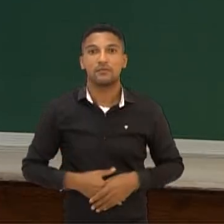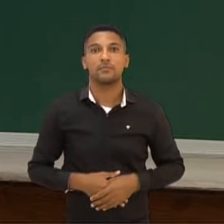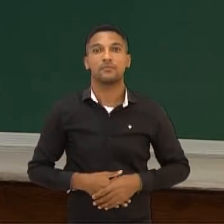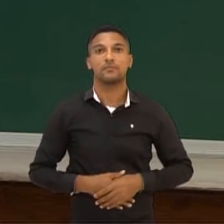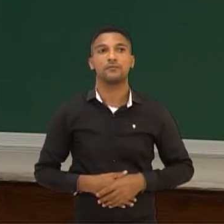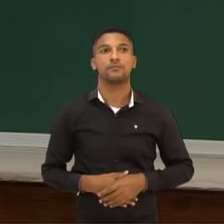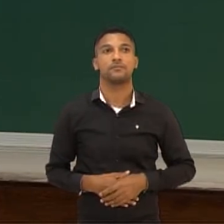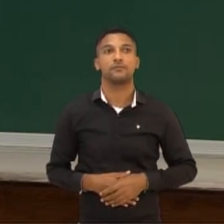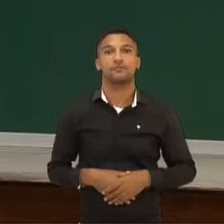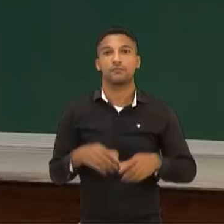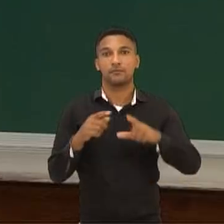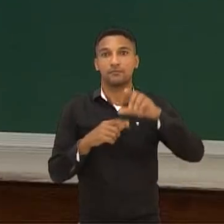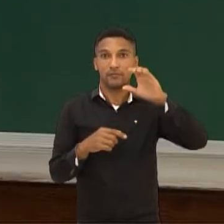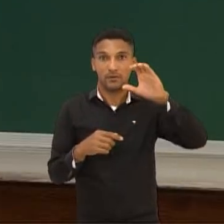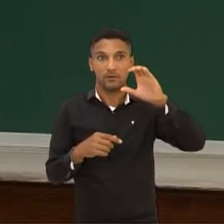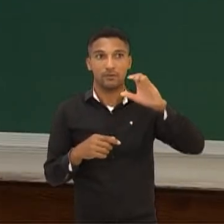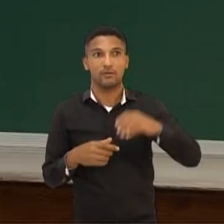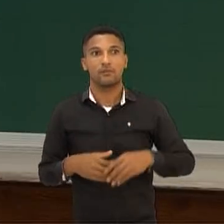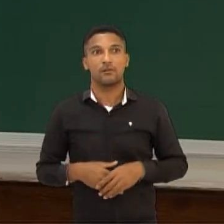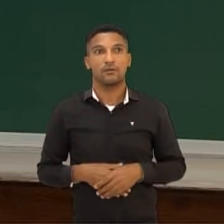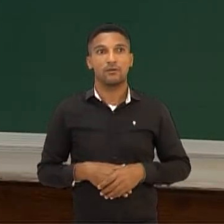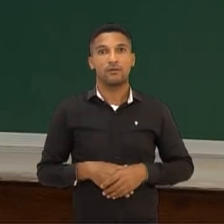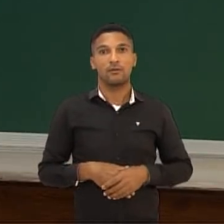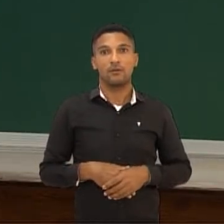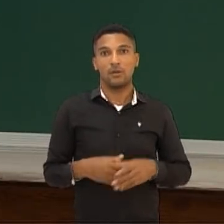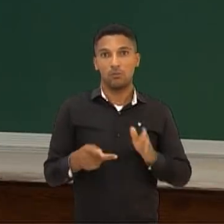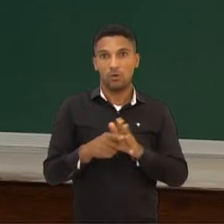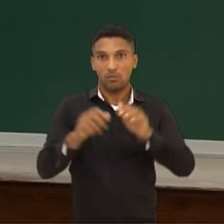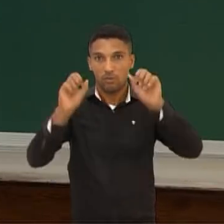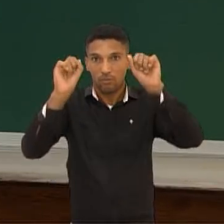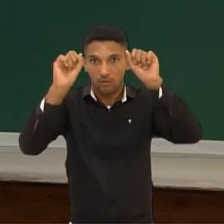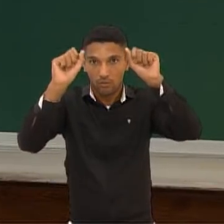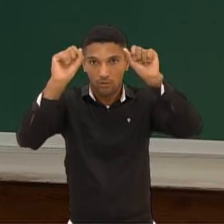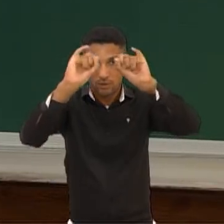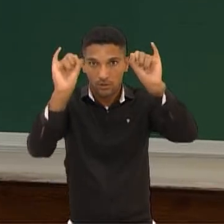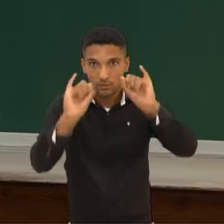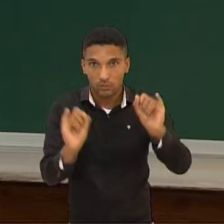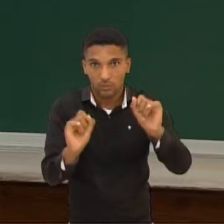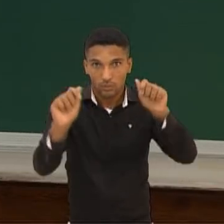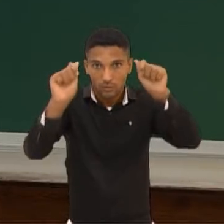aí? Letra C, são esculturas criadas na areia.